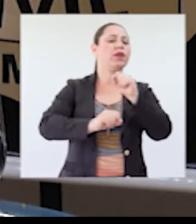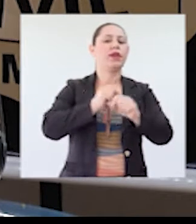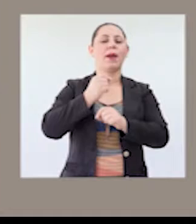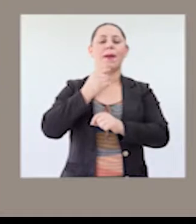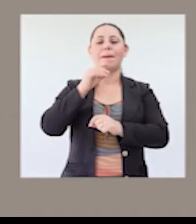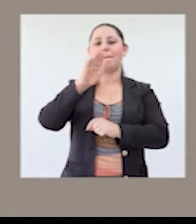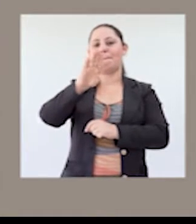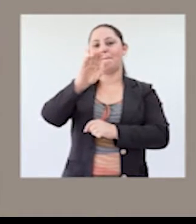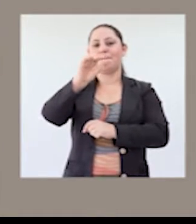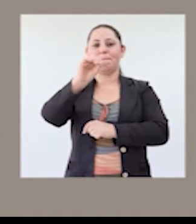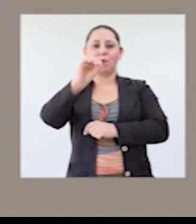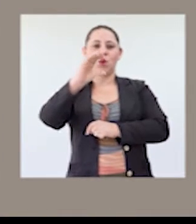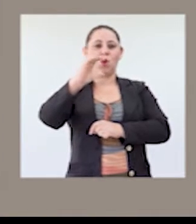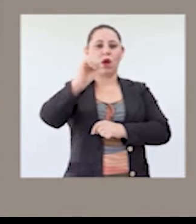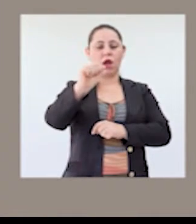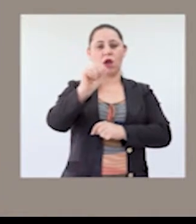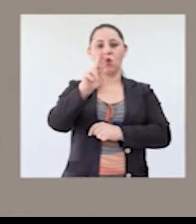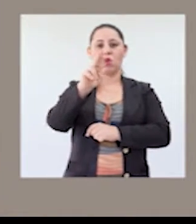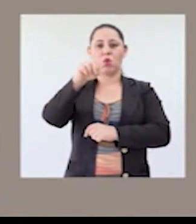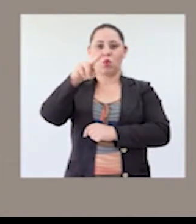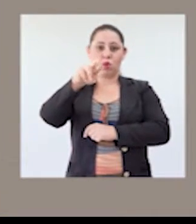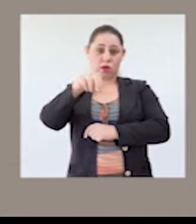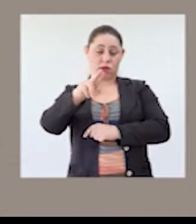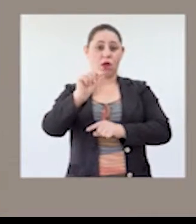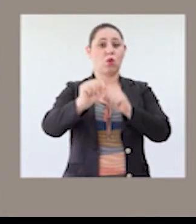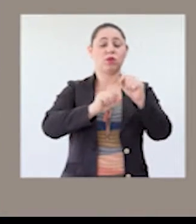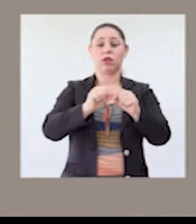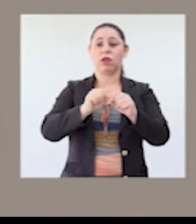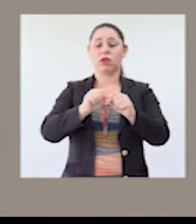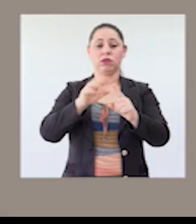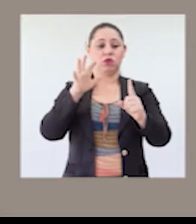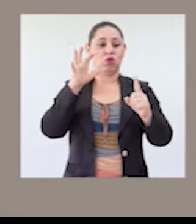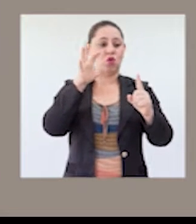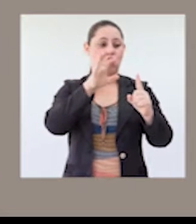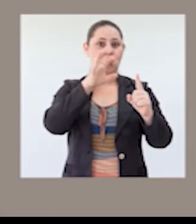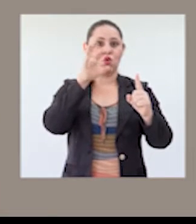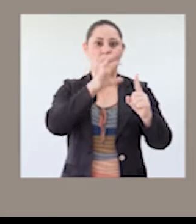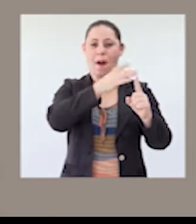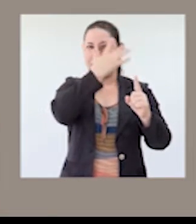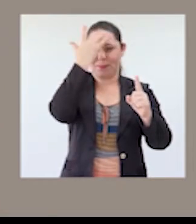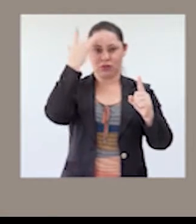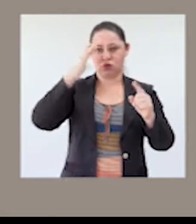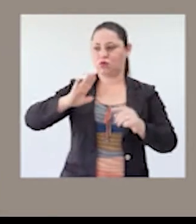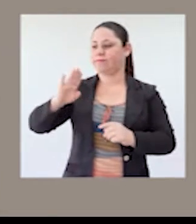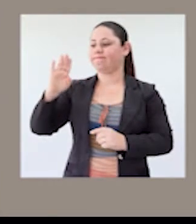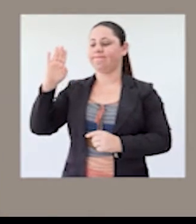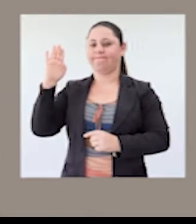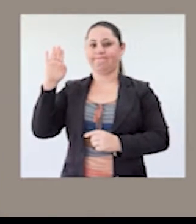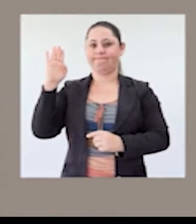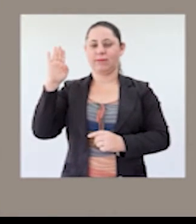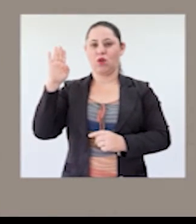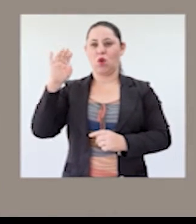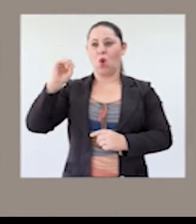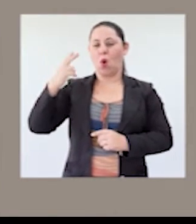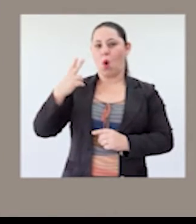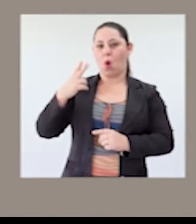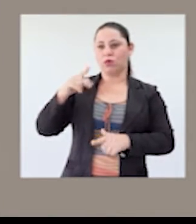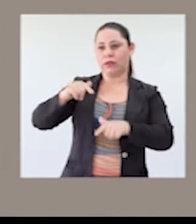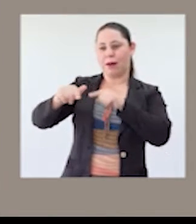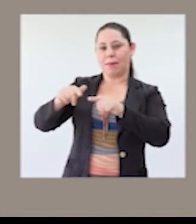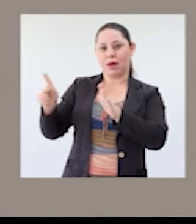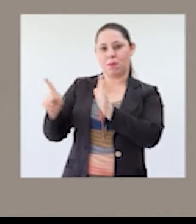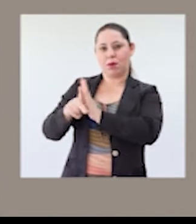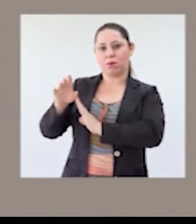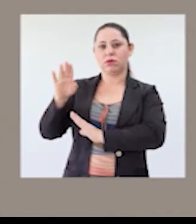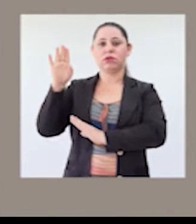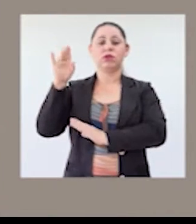urna? A boca de urna é o assédio por parte do candidato, do cabo